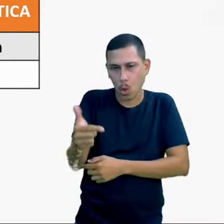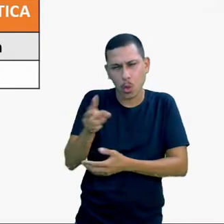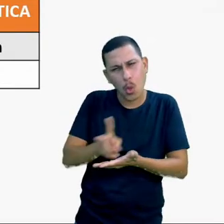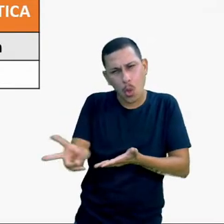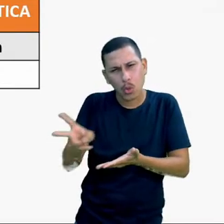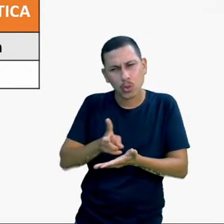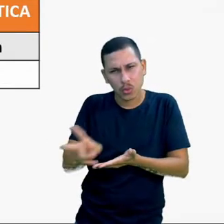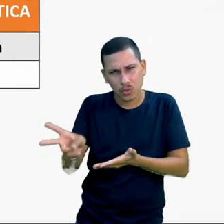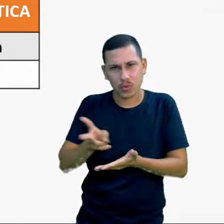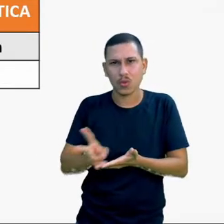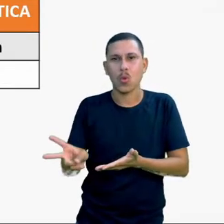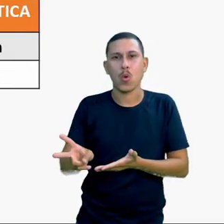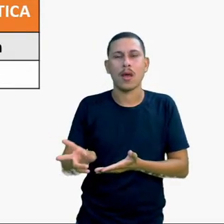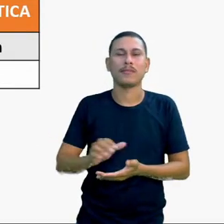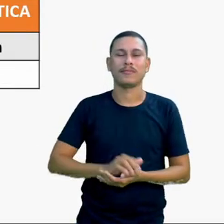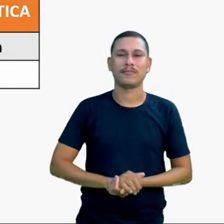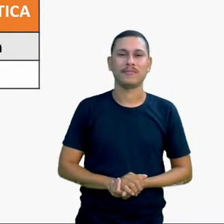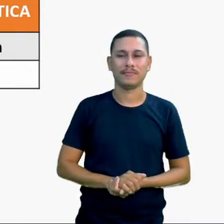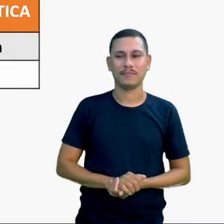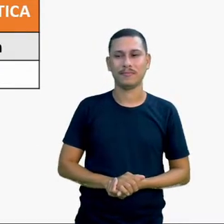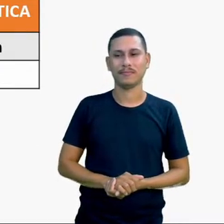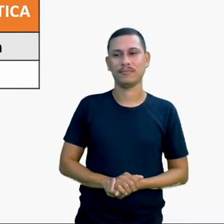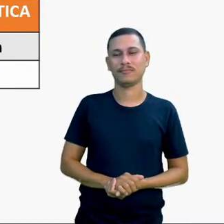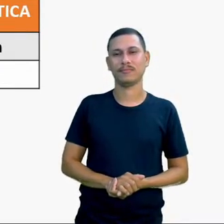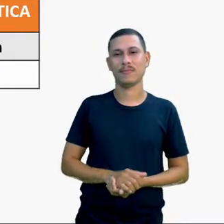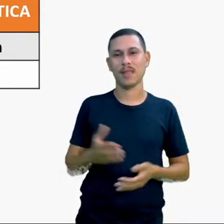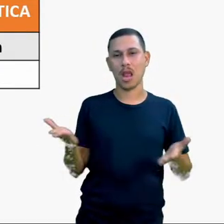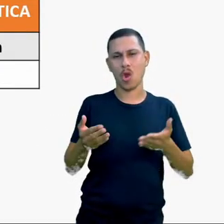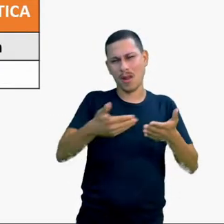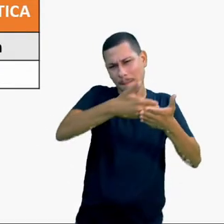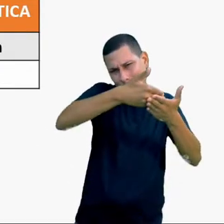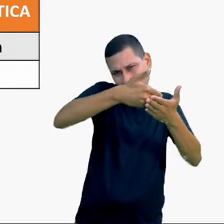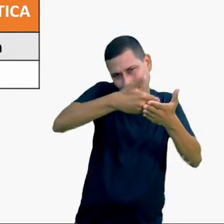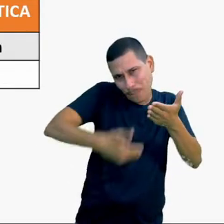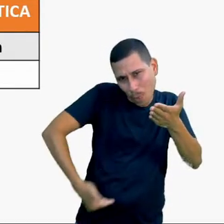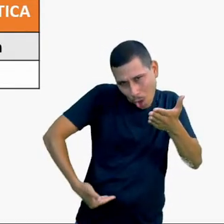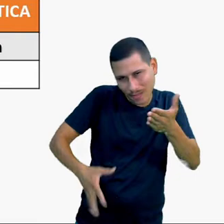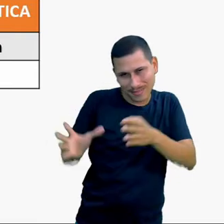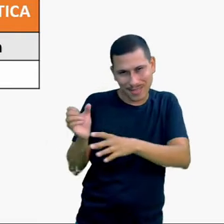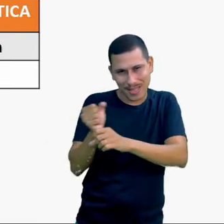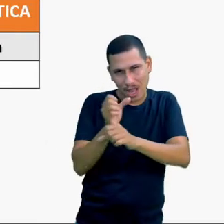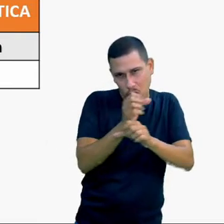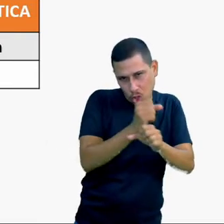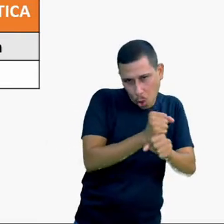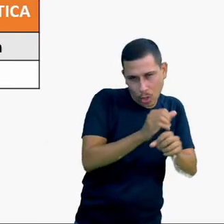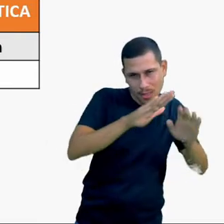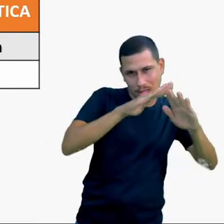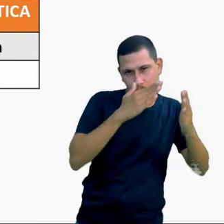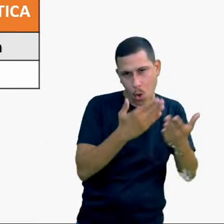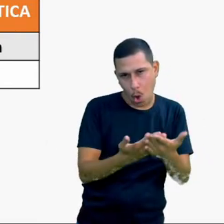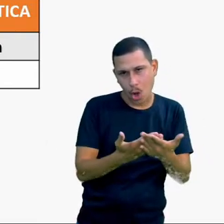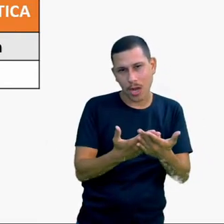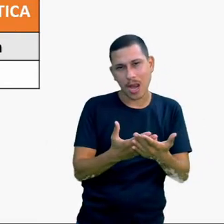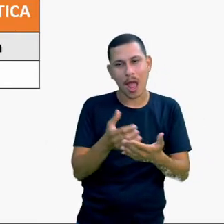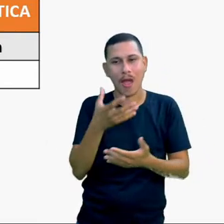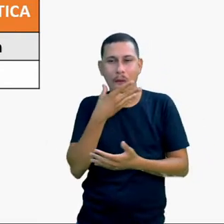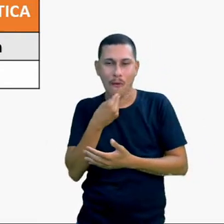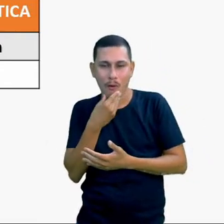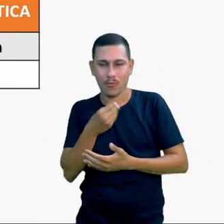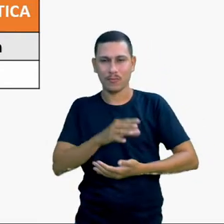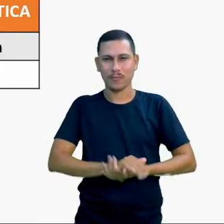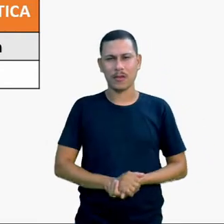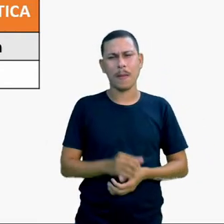Júlia e agora nós vamos pegar o boletim de Tiago, ok? A pergunta